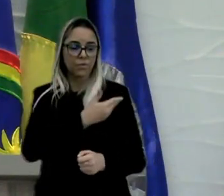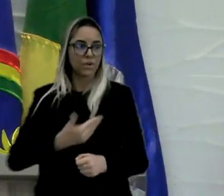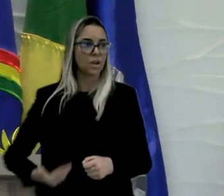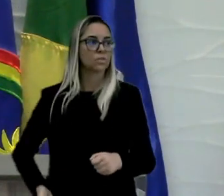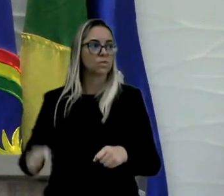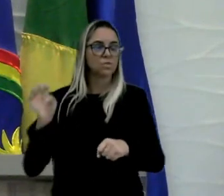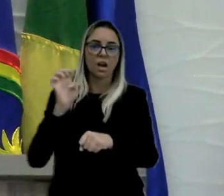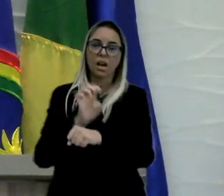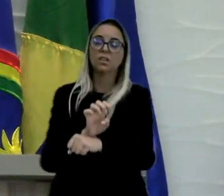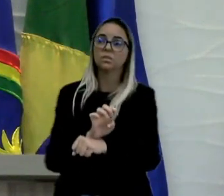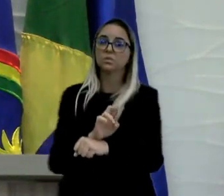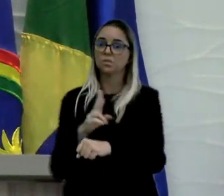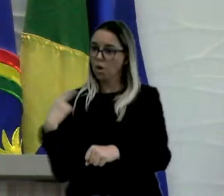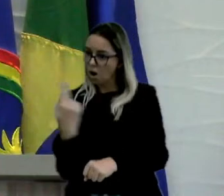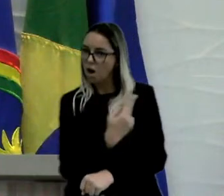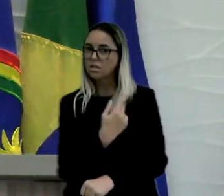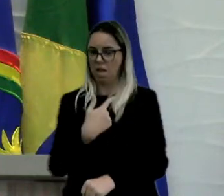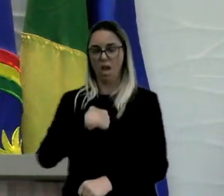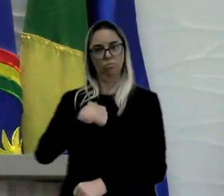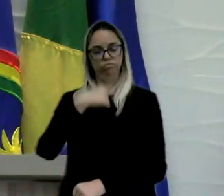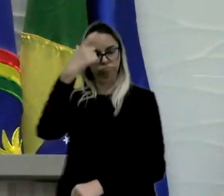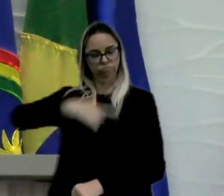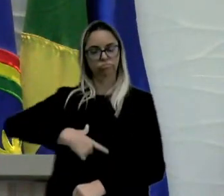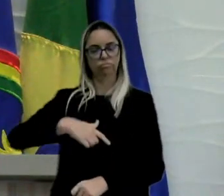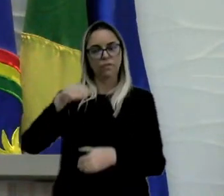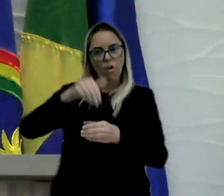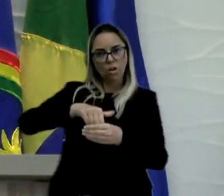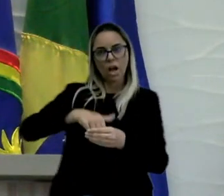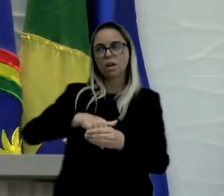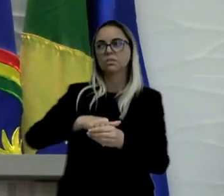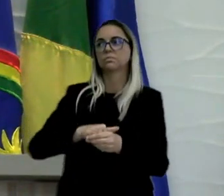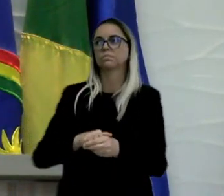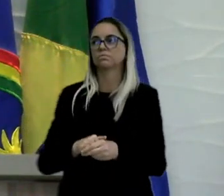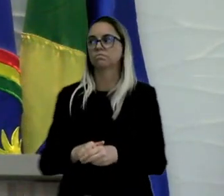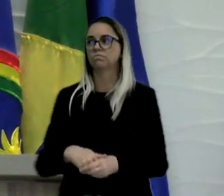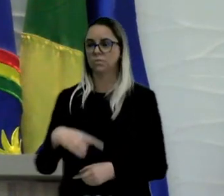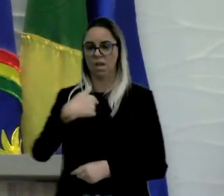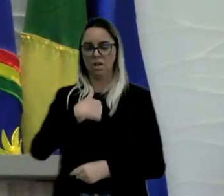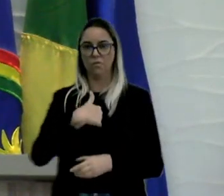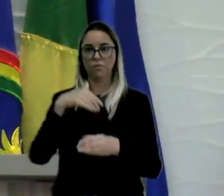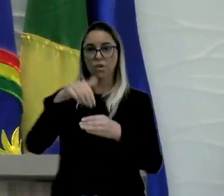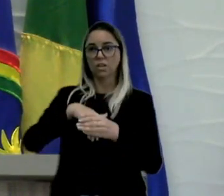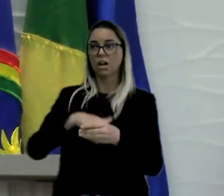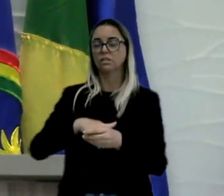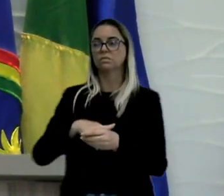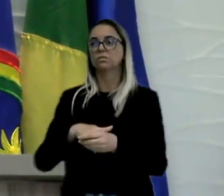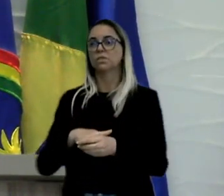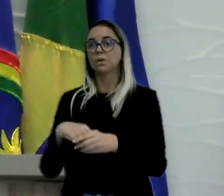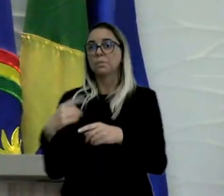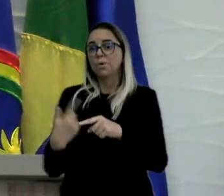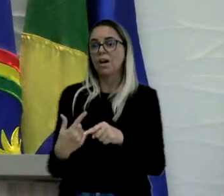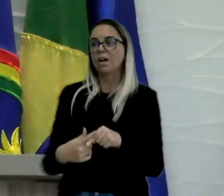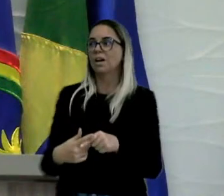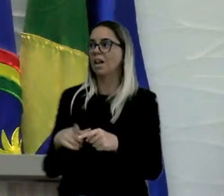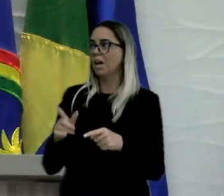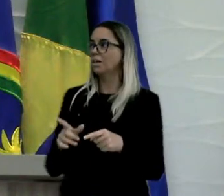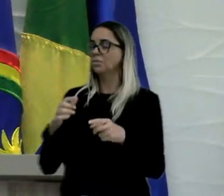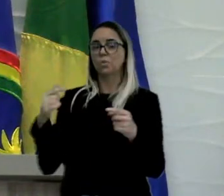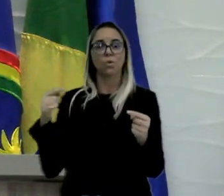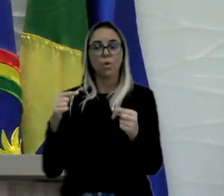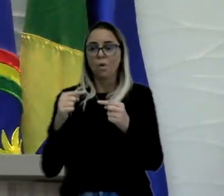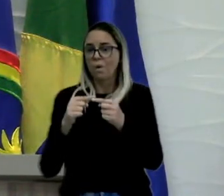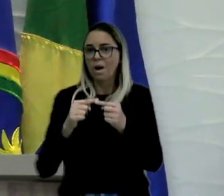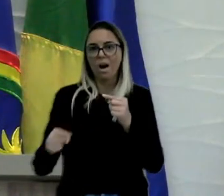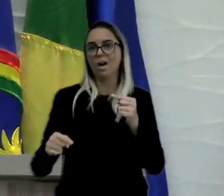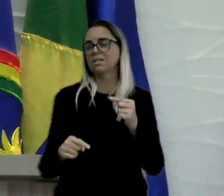Estado a gente vai votar eu vou votar eu vou eu vou votar também porque ela não concorda com isso não concorda